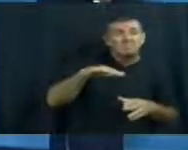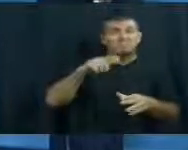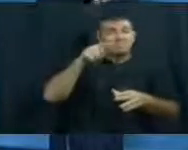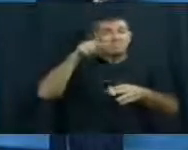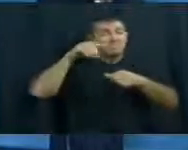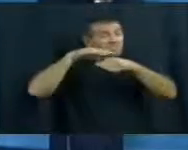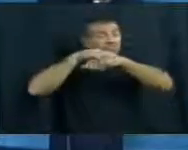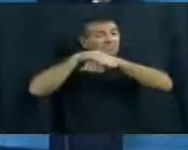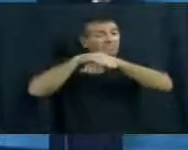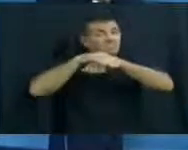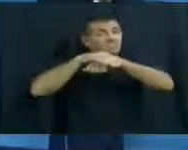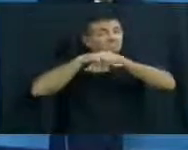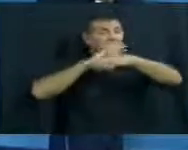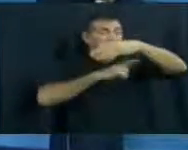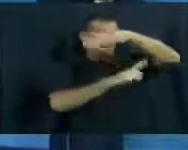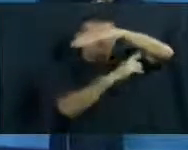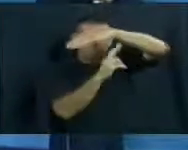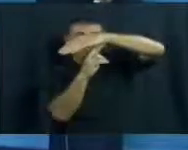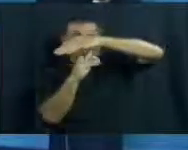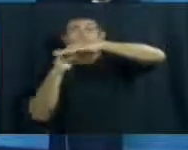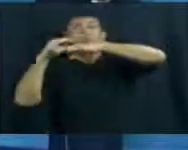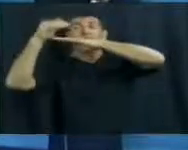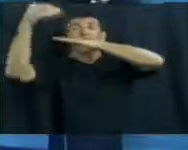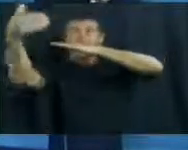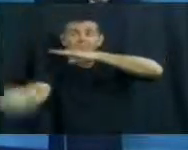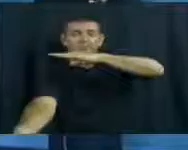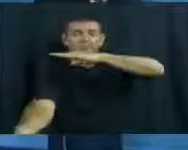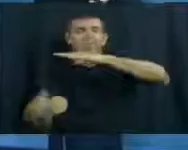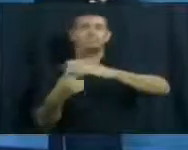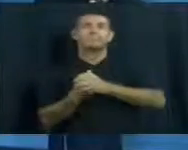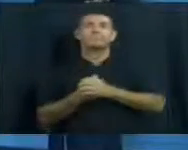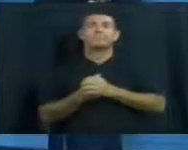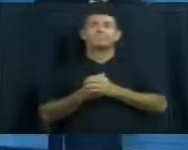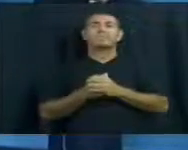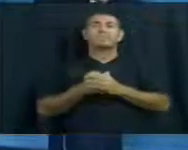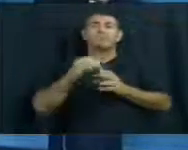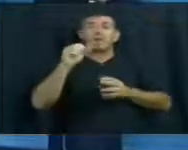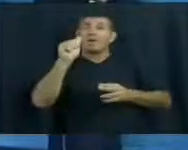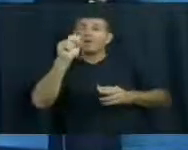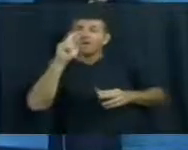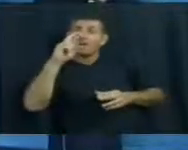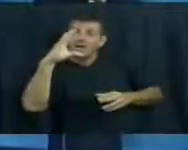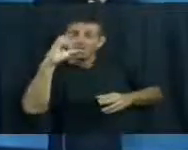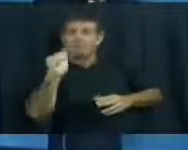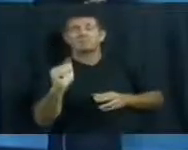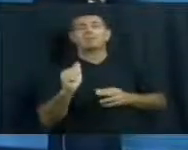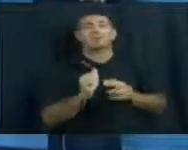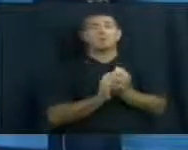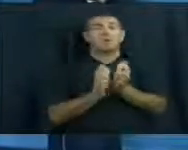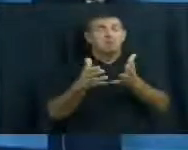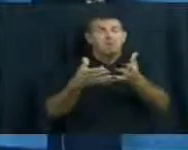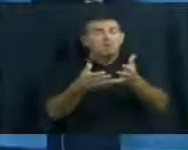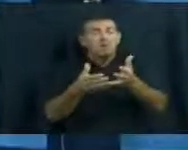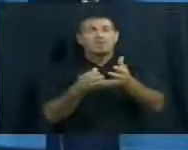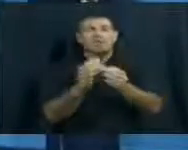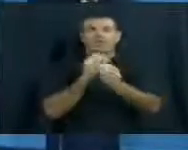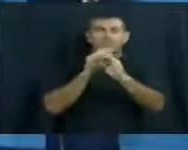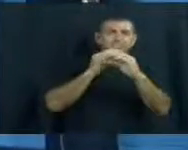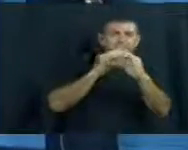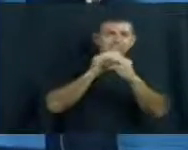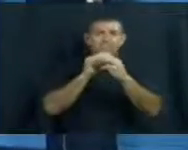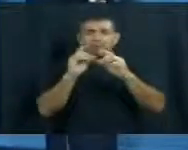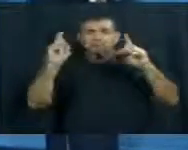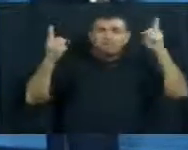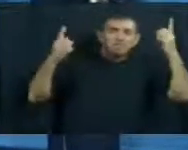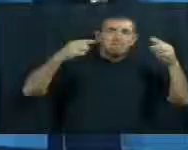atravessar a ponte, vamos dar um pulo lá na Gamboa, e vamos curtir, né, a Arca, um bloco tradicional, bandinha de sopro também, com os